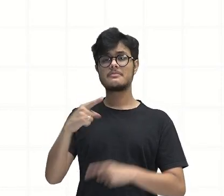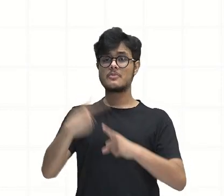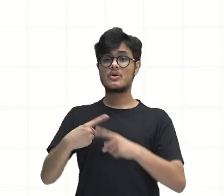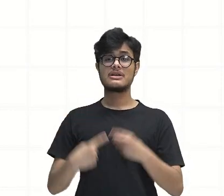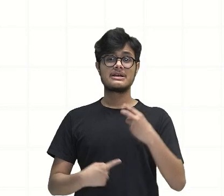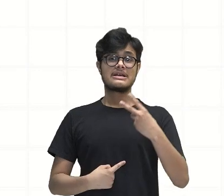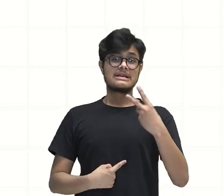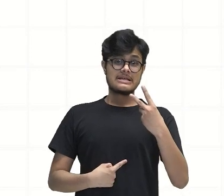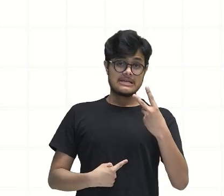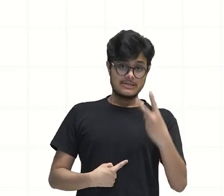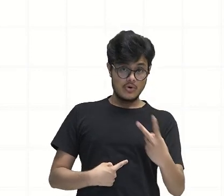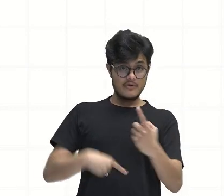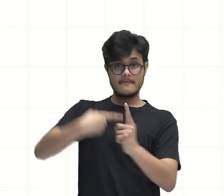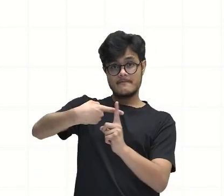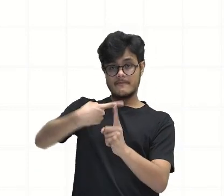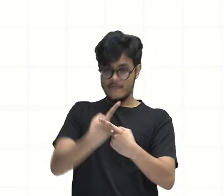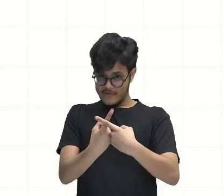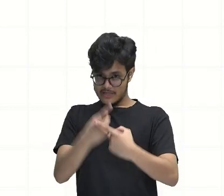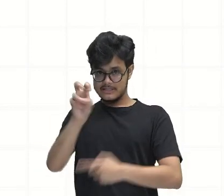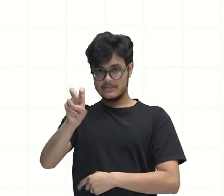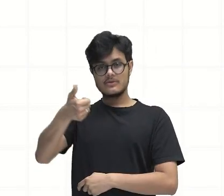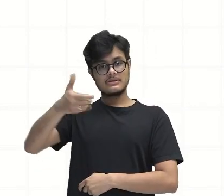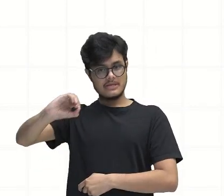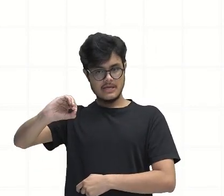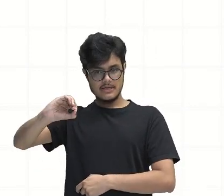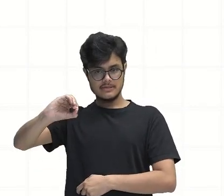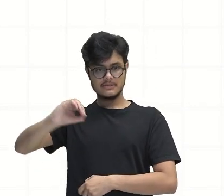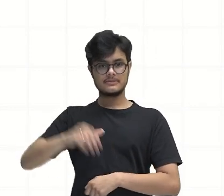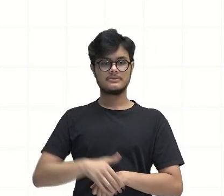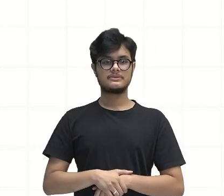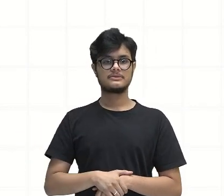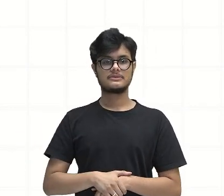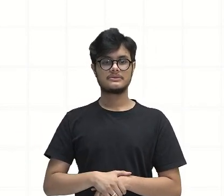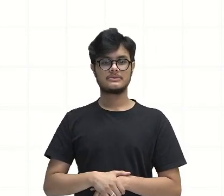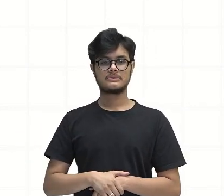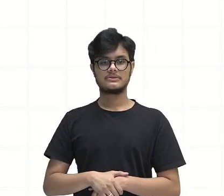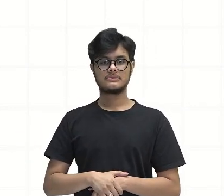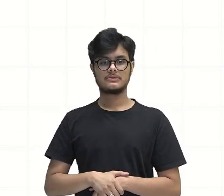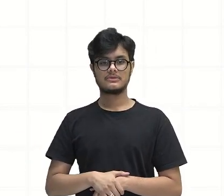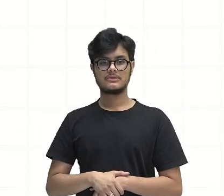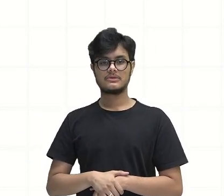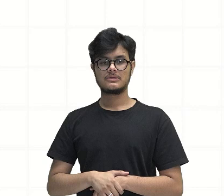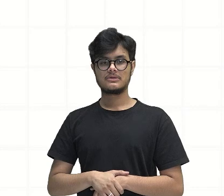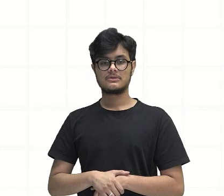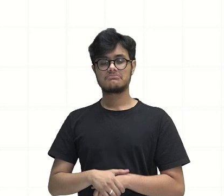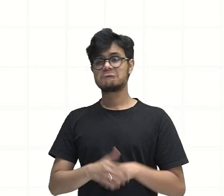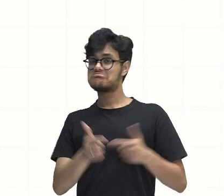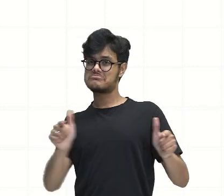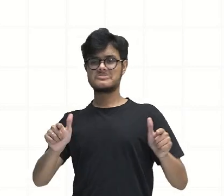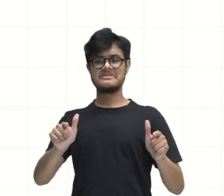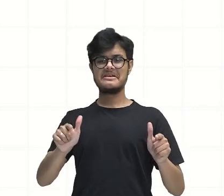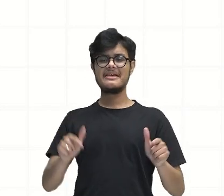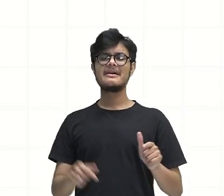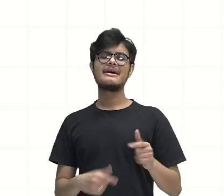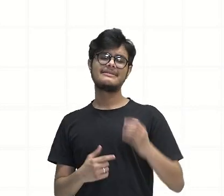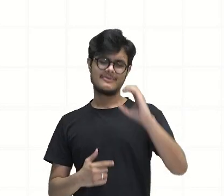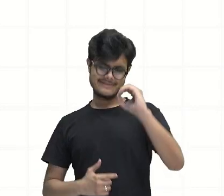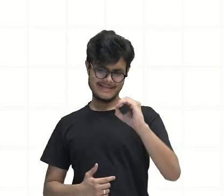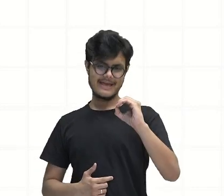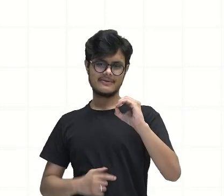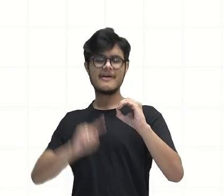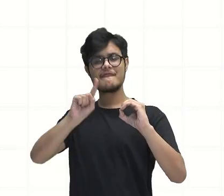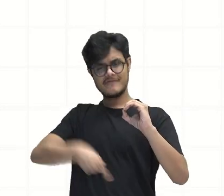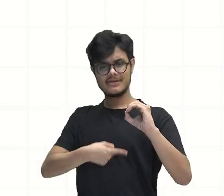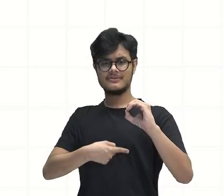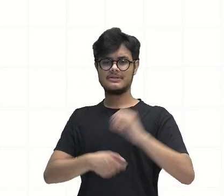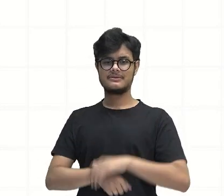porque 5 vezes 2 é 10, 11 menos 10, 1. Não posso dividir o 2 por 1, eu acrescento uma